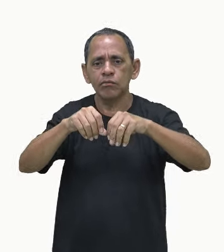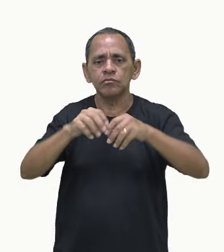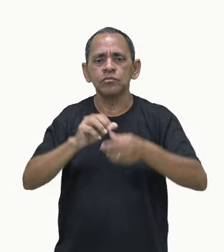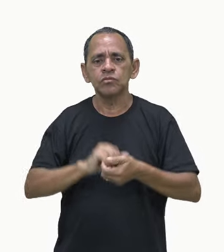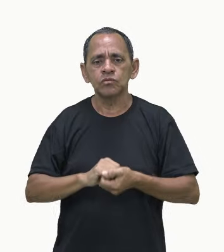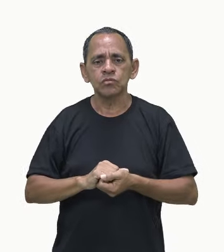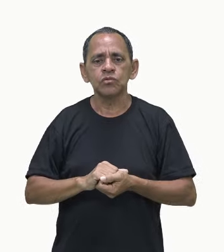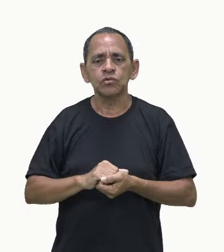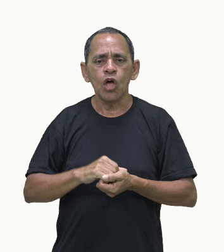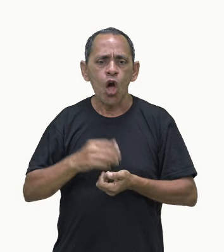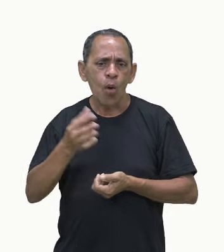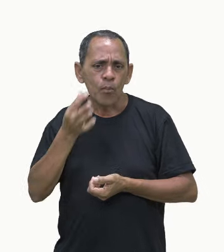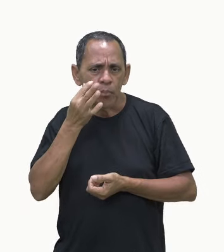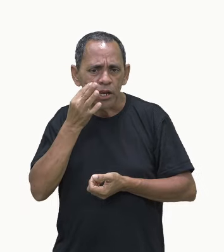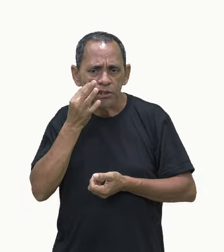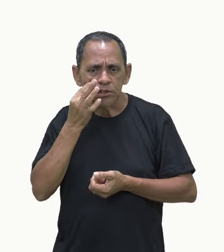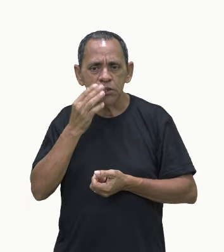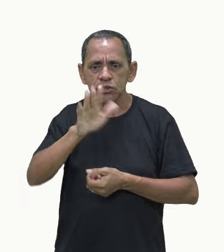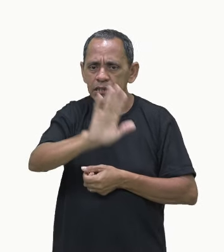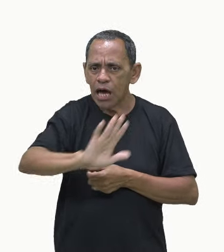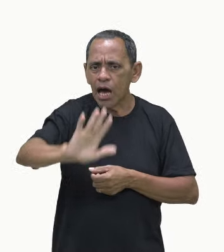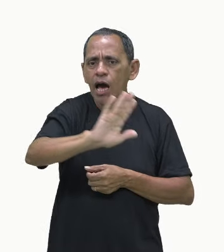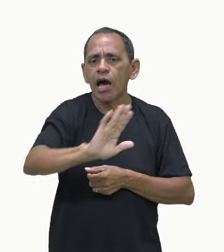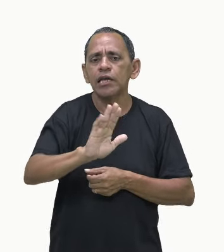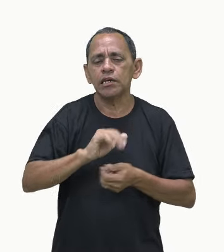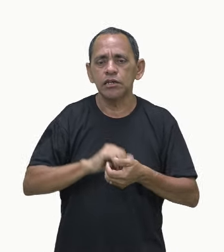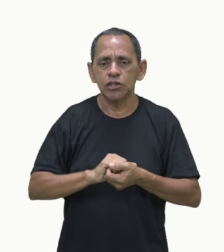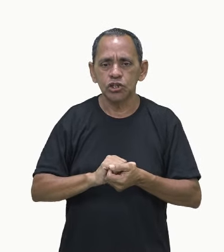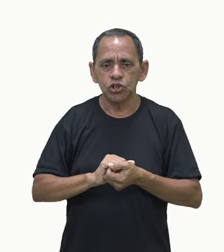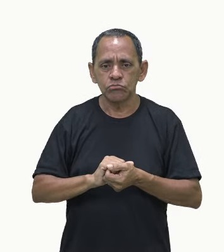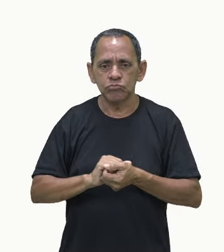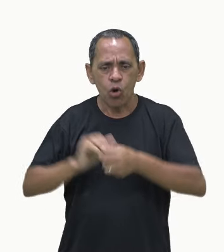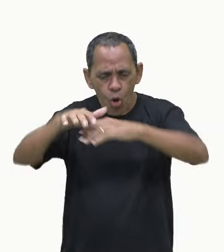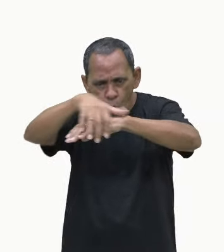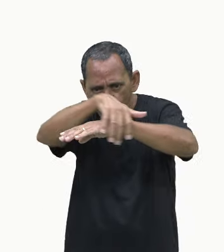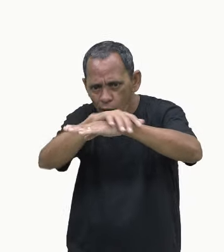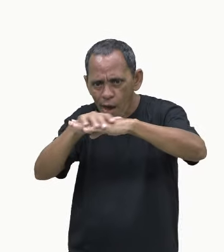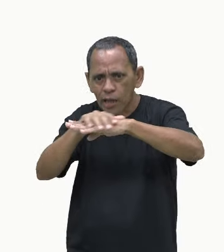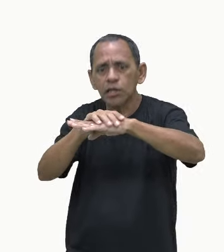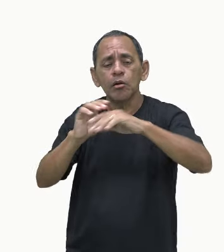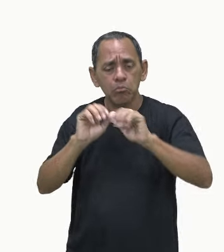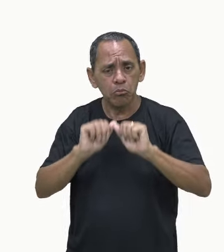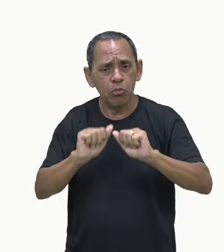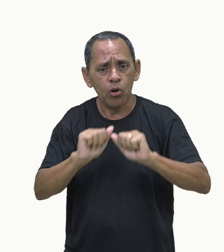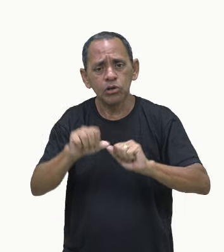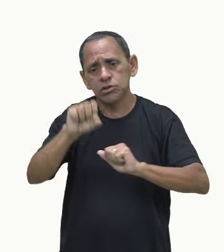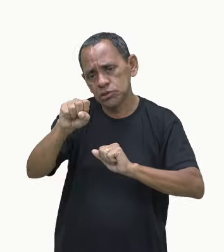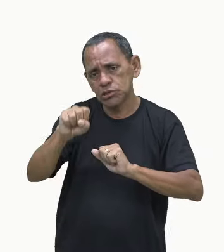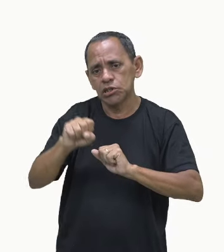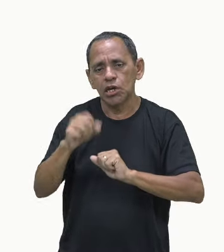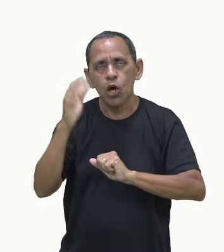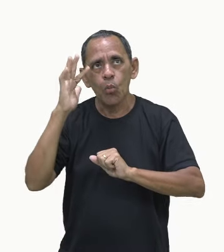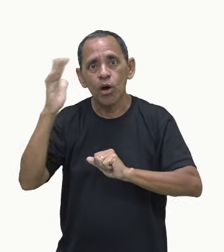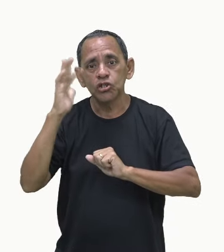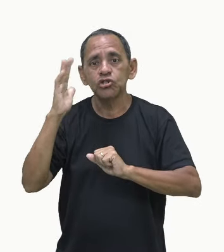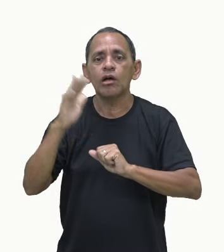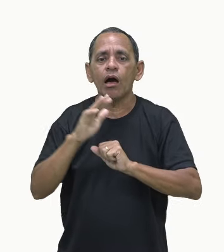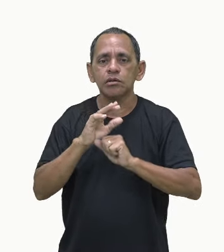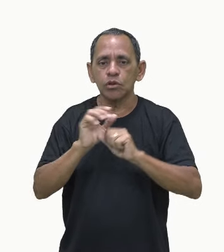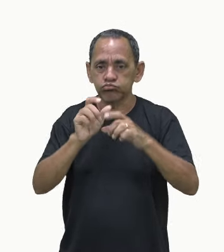por vegetação, a gente até pode querer imaginar que são muito